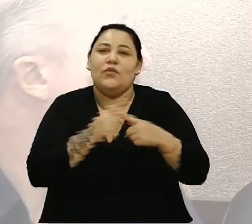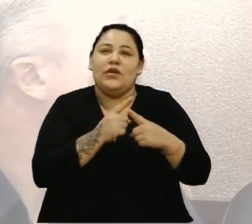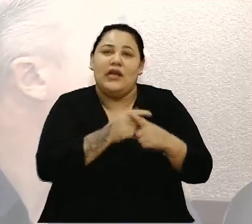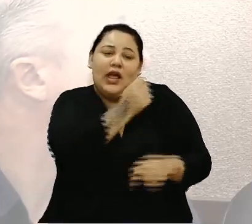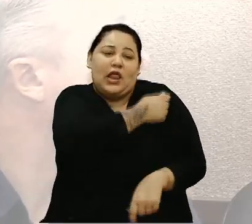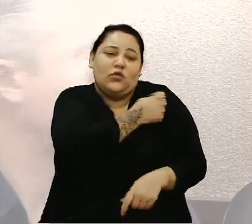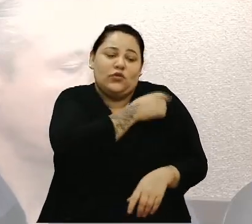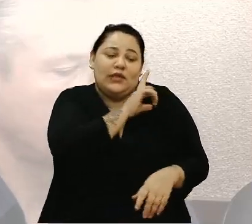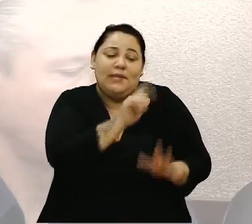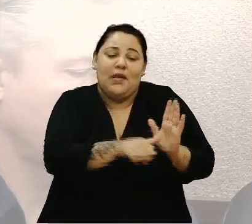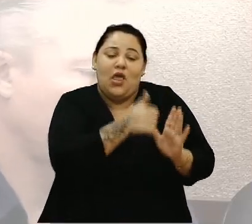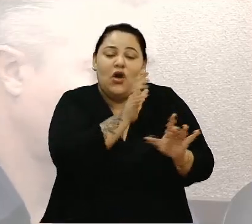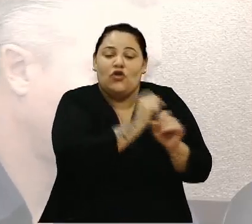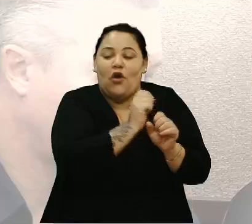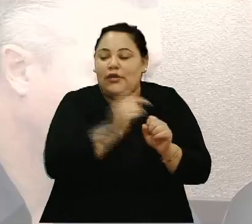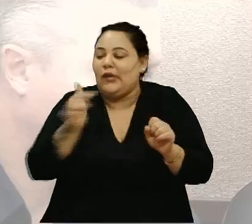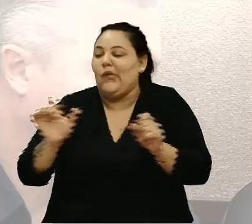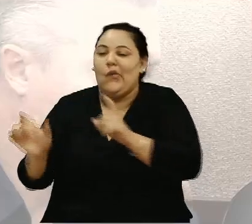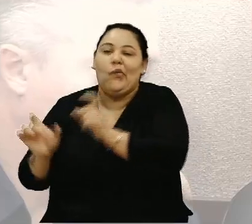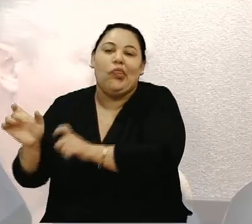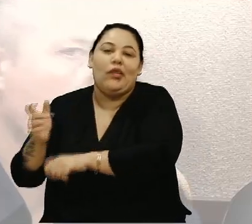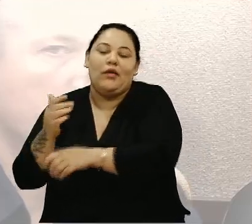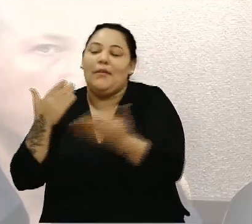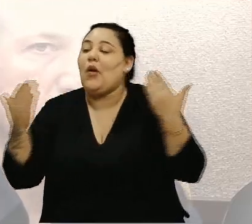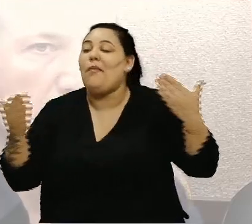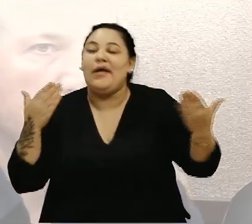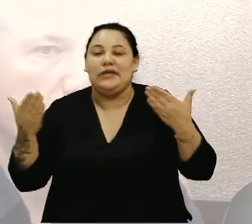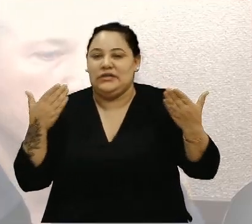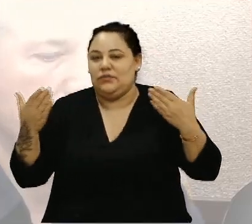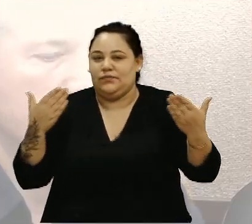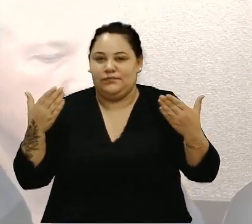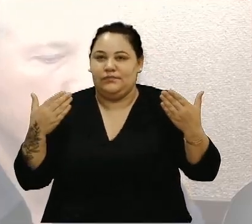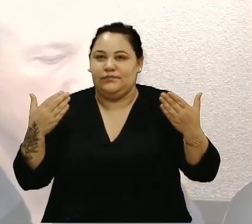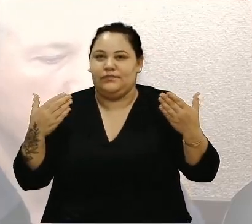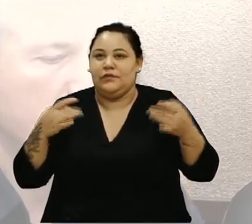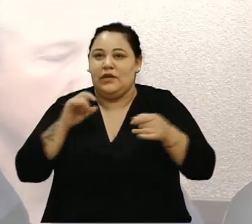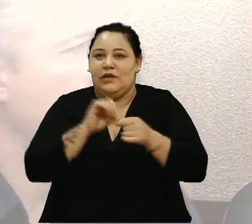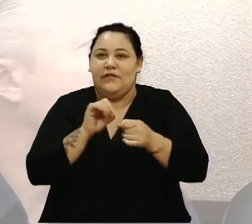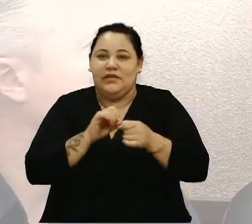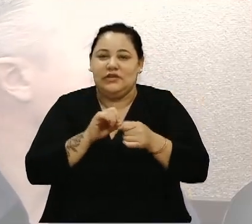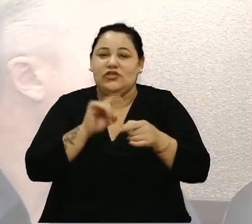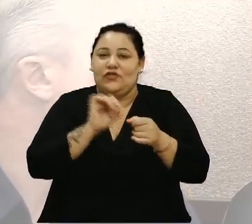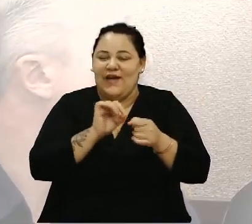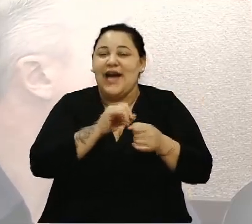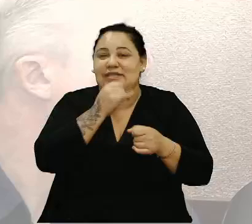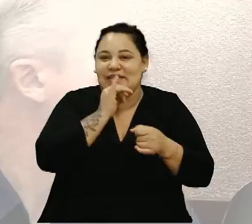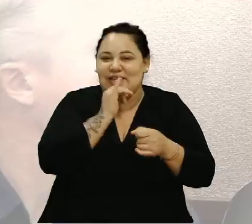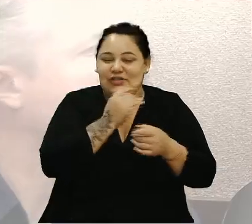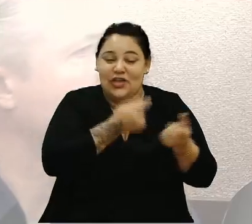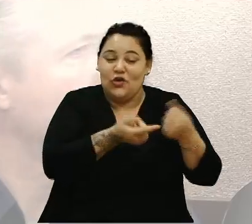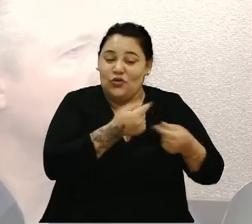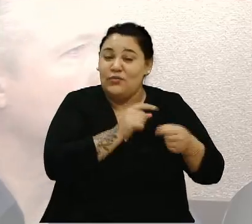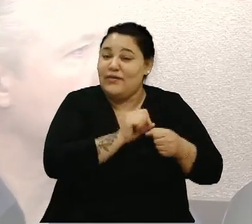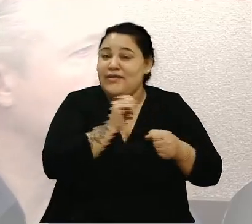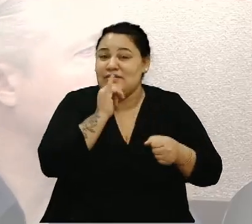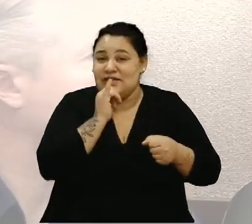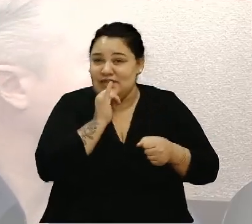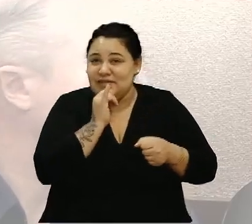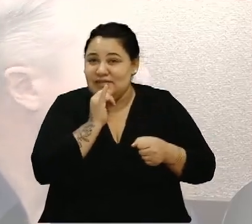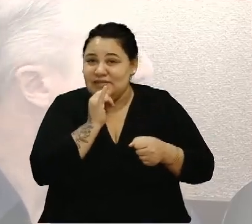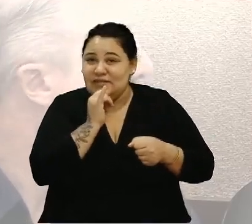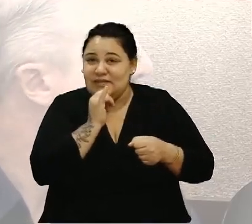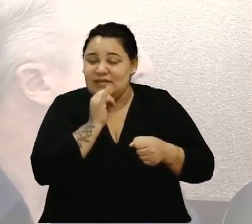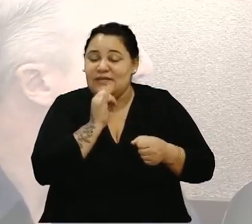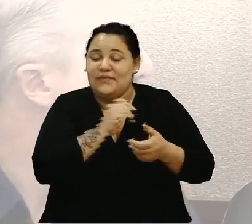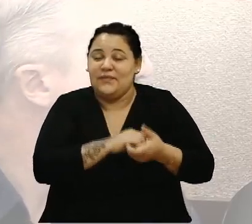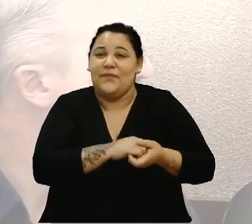melhores notas do que outros. Então ele fez comparativos, a gente faz testes, né? Na economia faz testes, H0, H1,